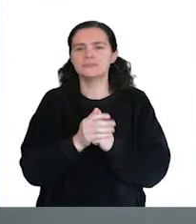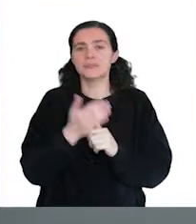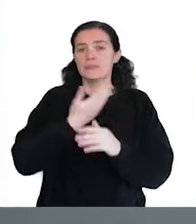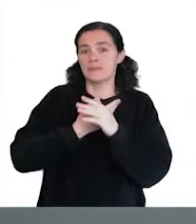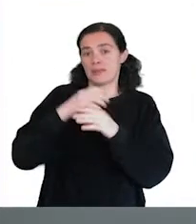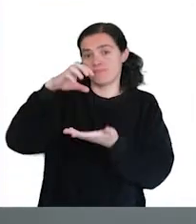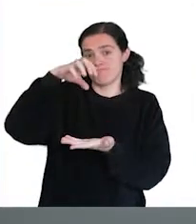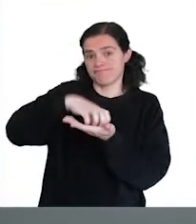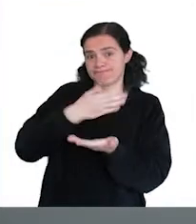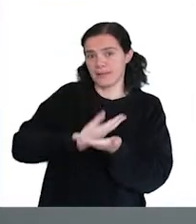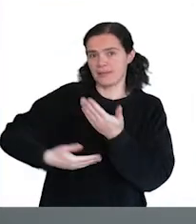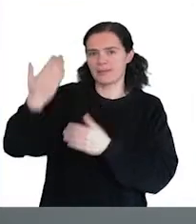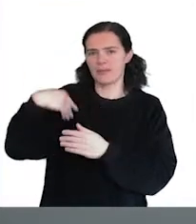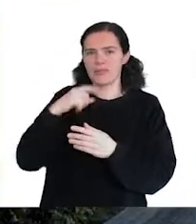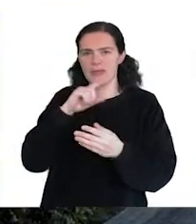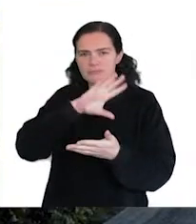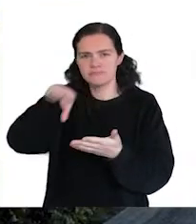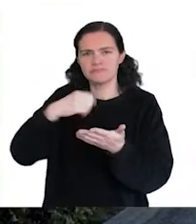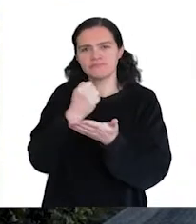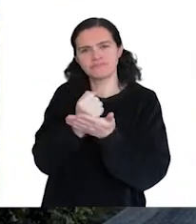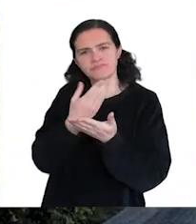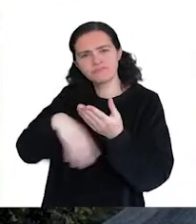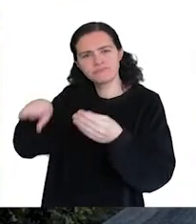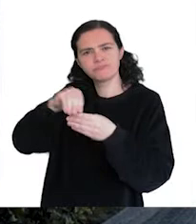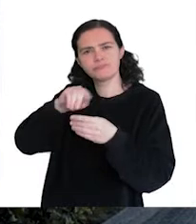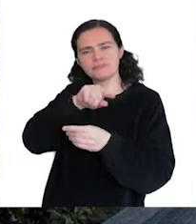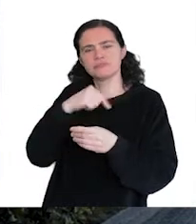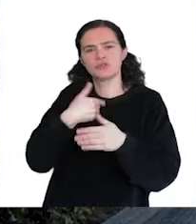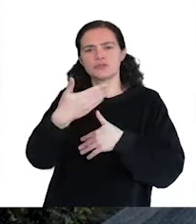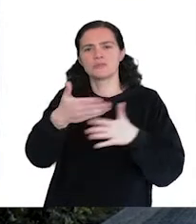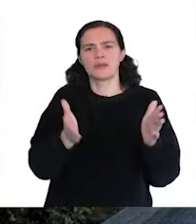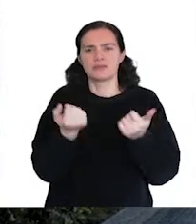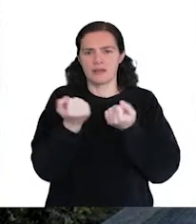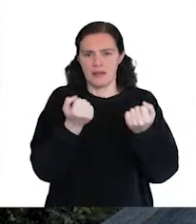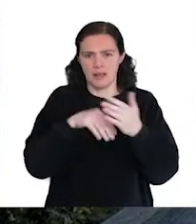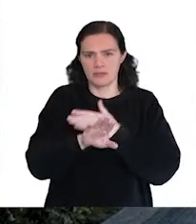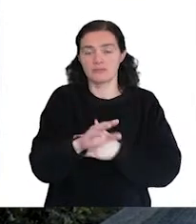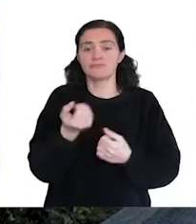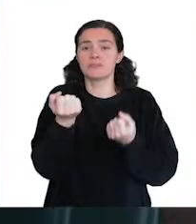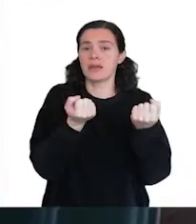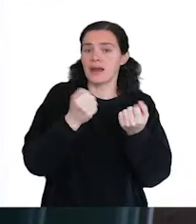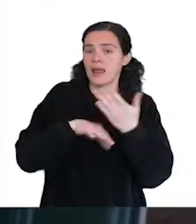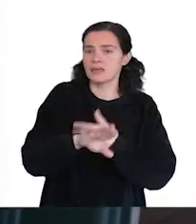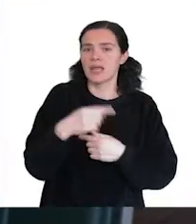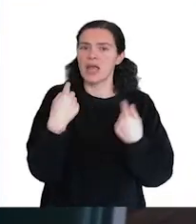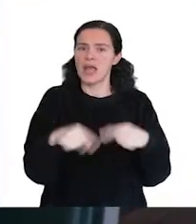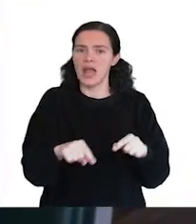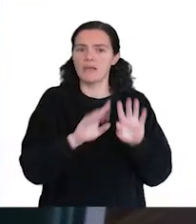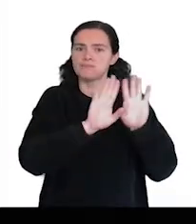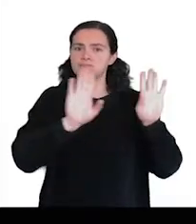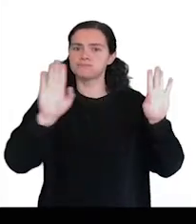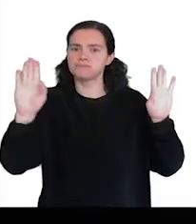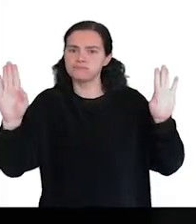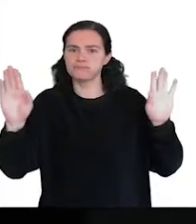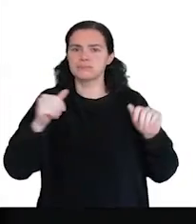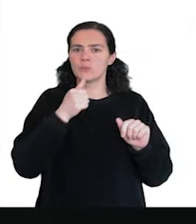antigo e que, no fundo, complementa e completa o espaço da garagem. Na garagem temos